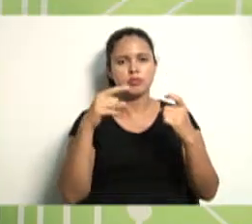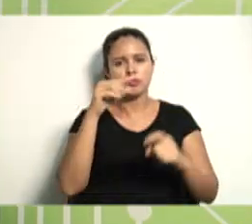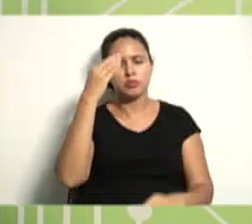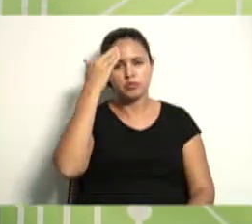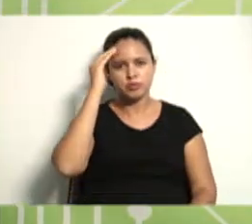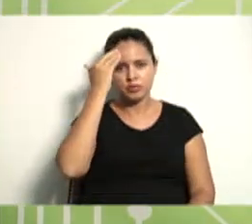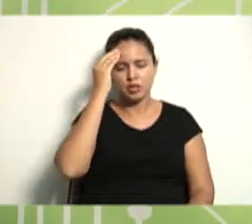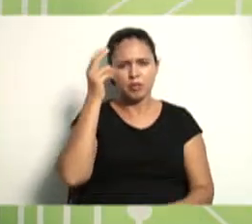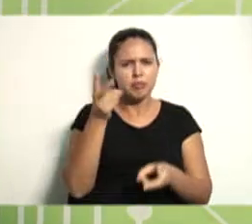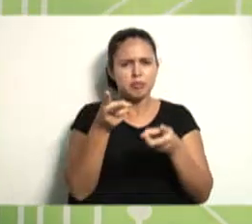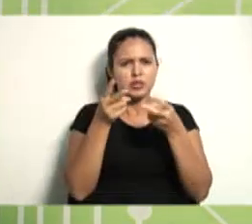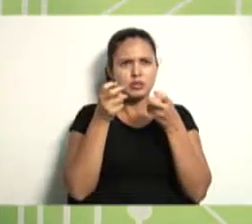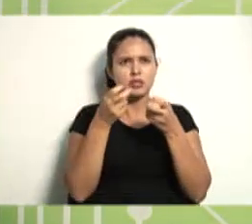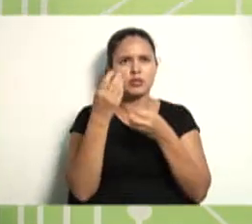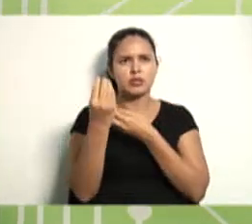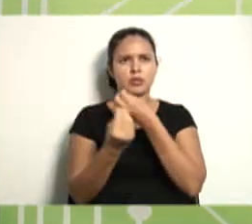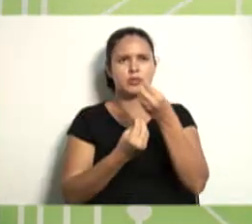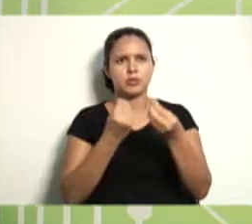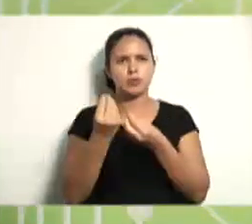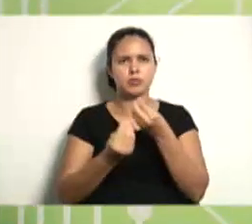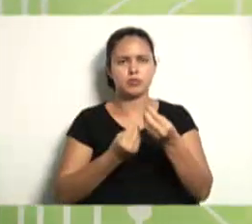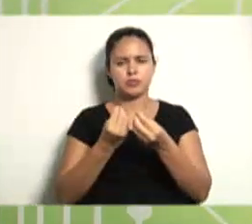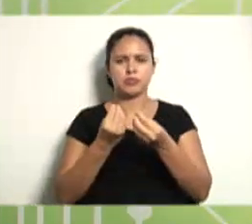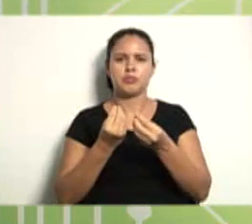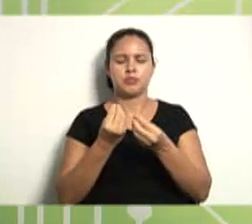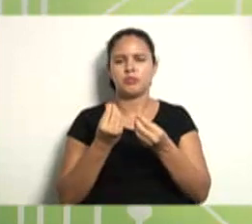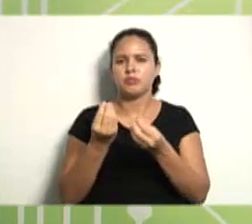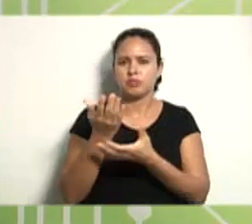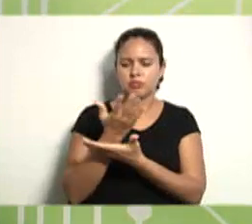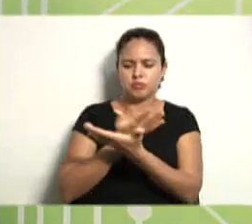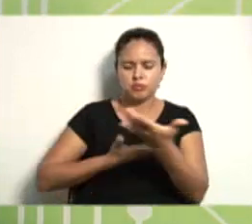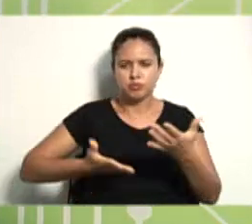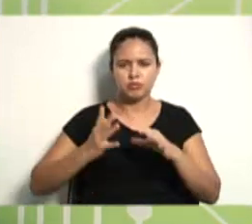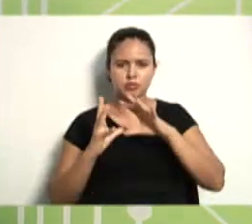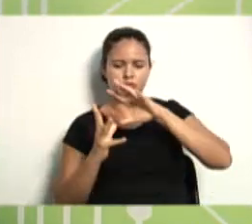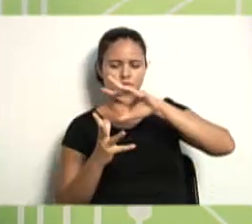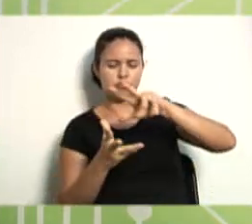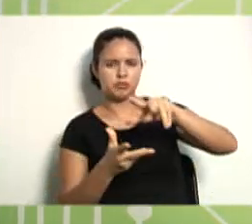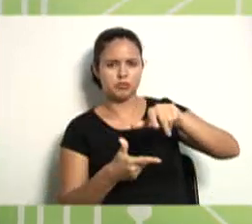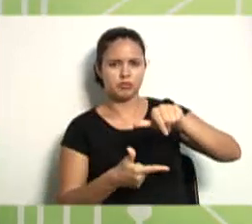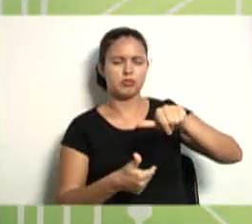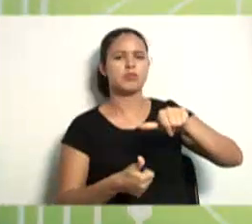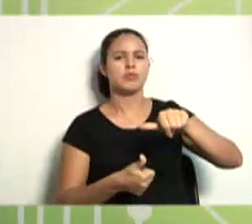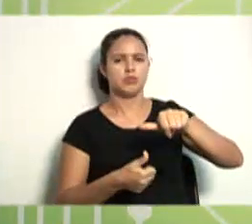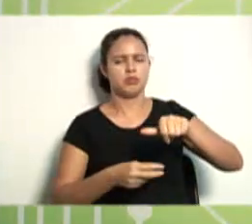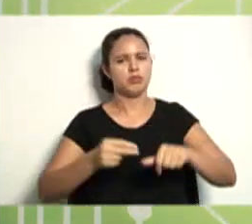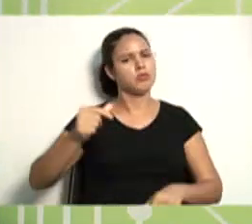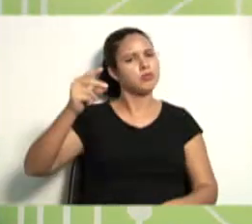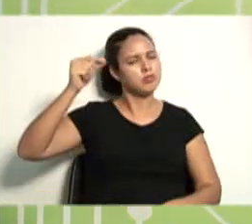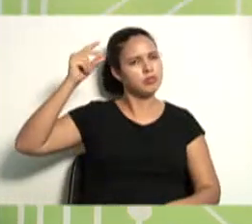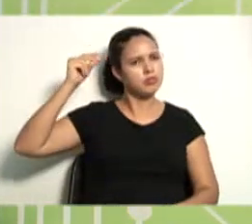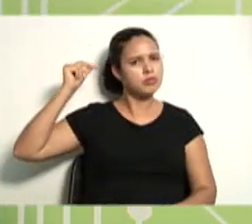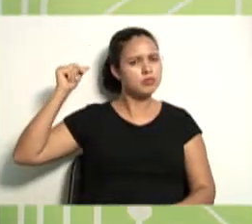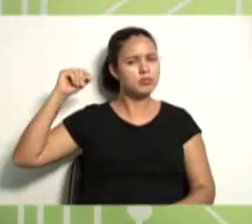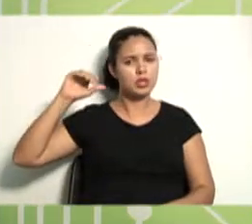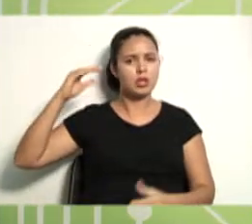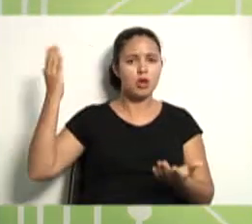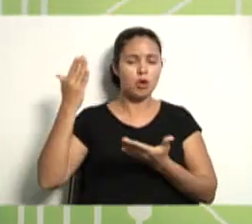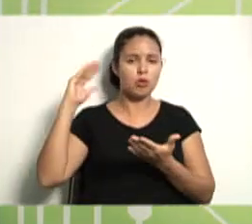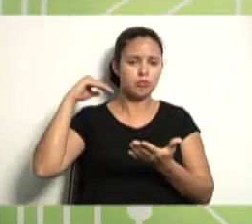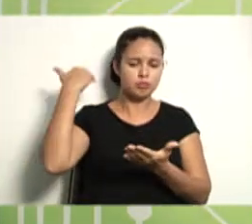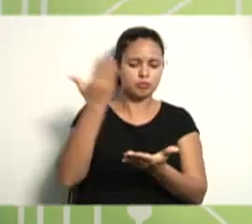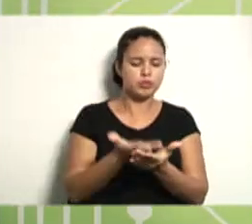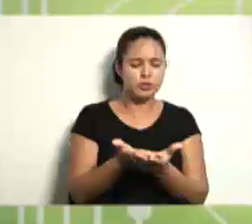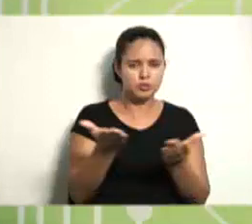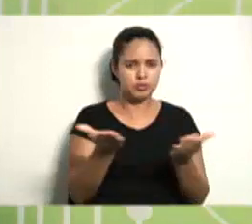consigam perceber como que era o mundo do trabalho lá para essa pessoa mais velha. Leiam lá a atividade